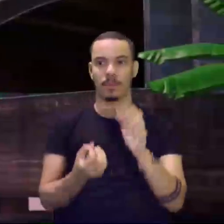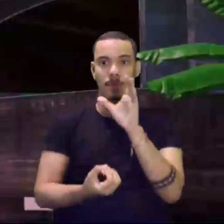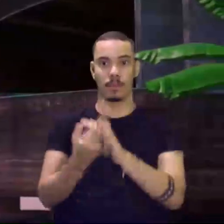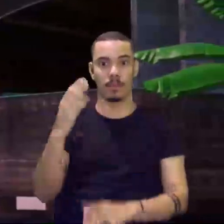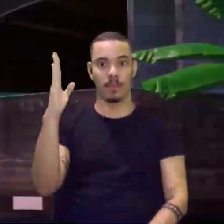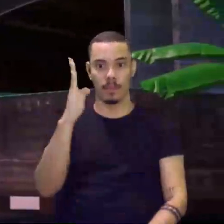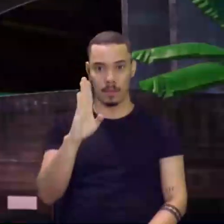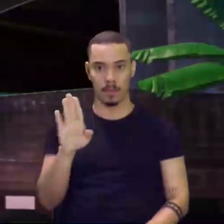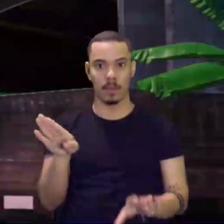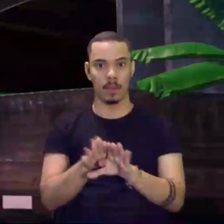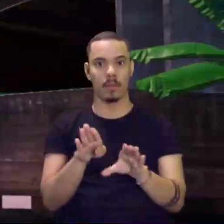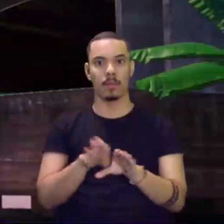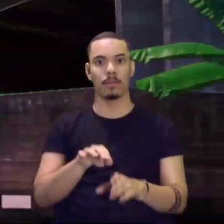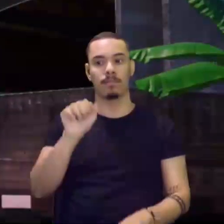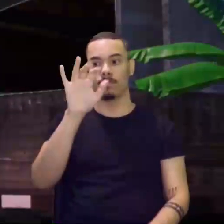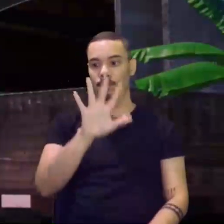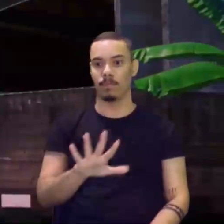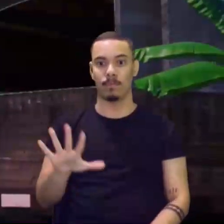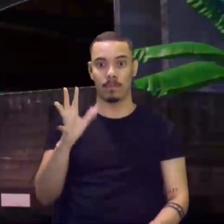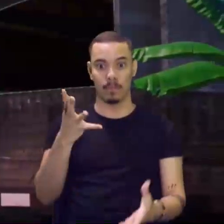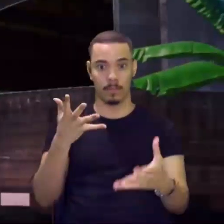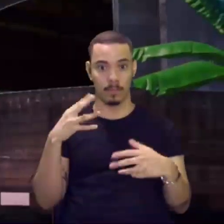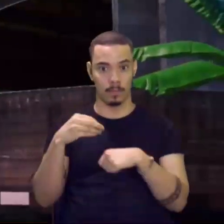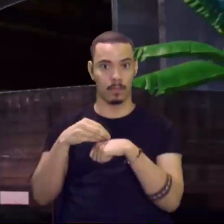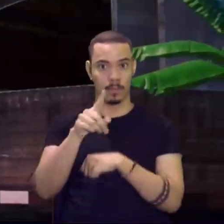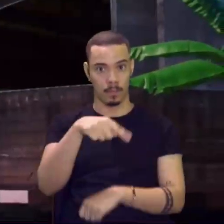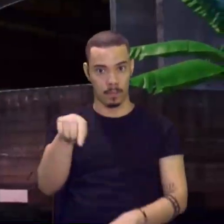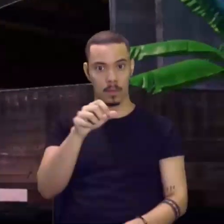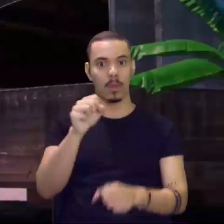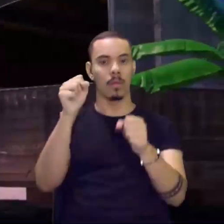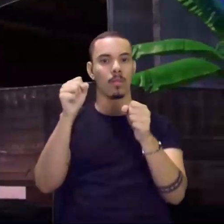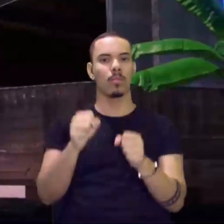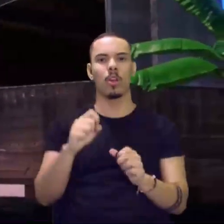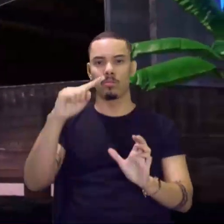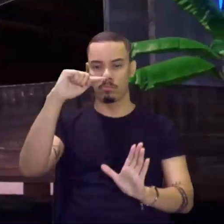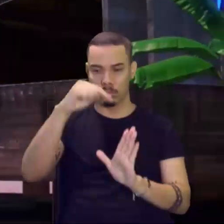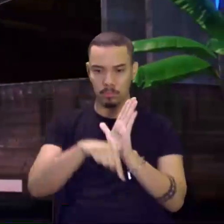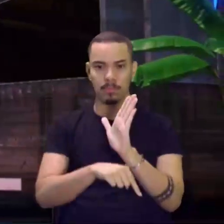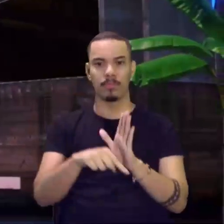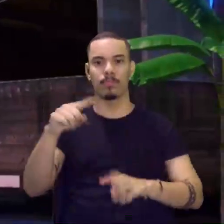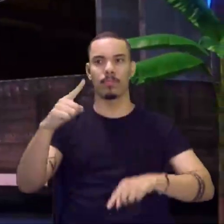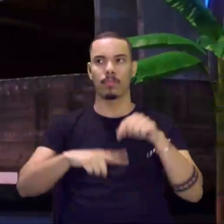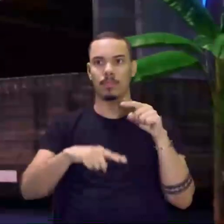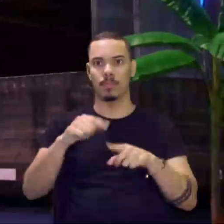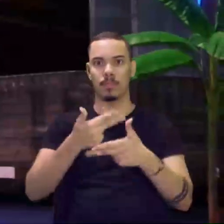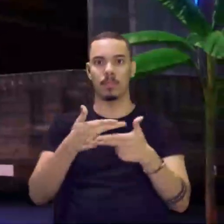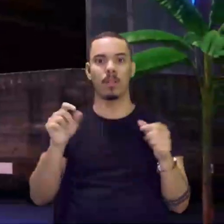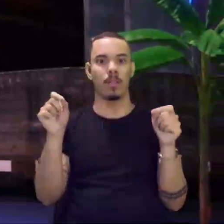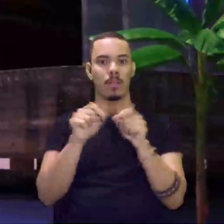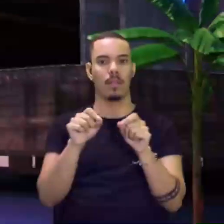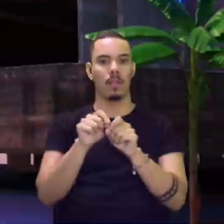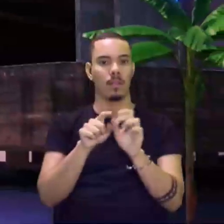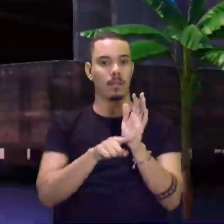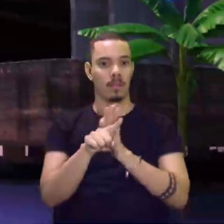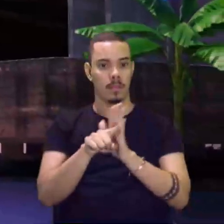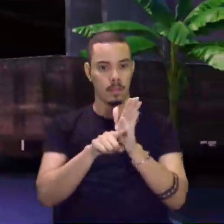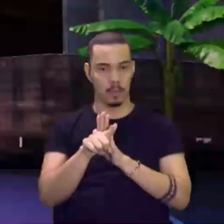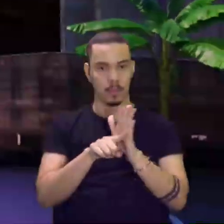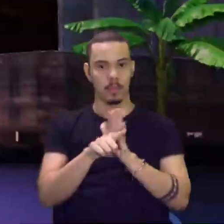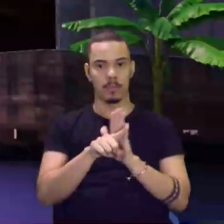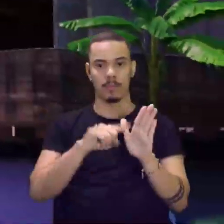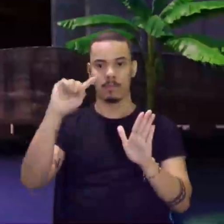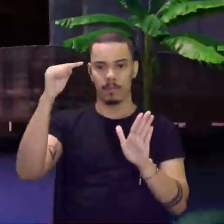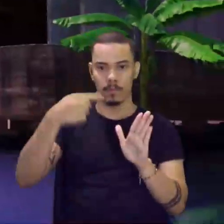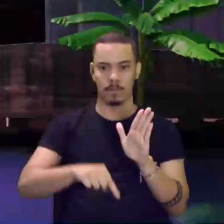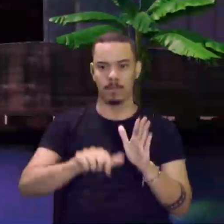do território brasileiro. E eu quero falar para você que você pode se aprofundar, pega o seu material, faça as pesquisas, né, professor Jorge? Sim, pesquisa,